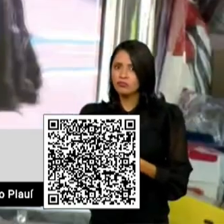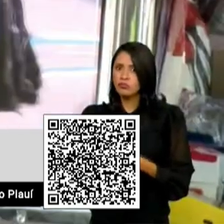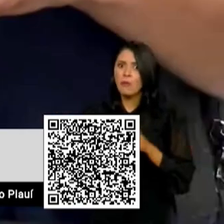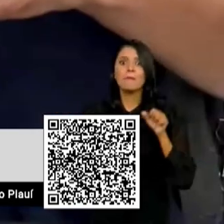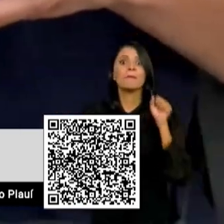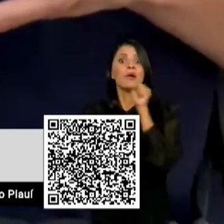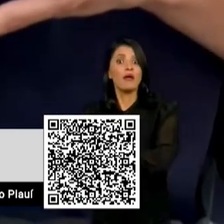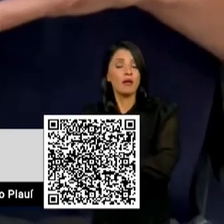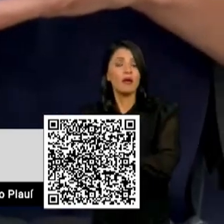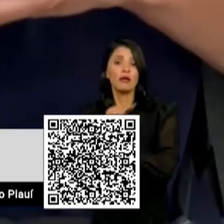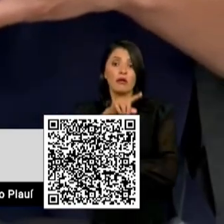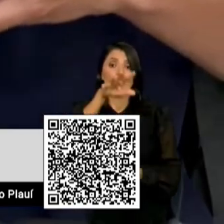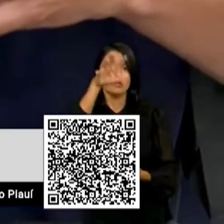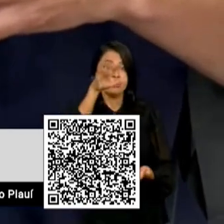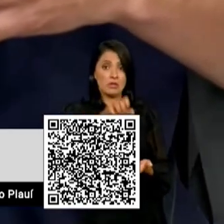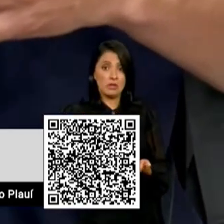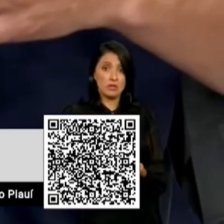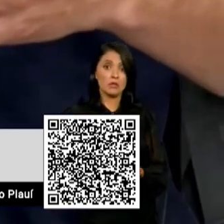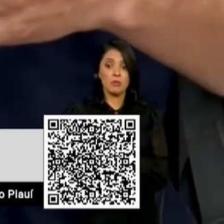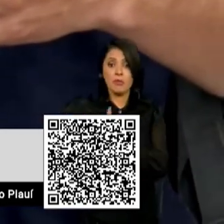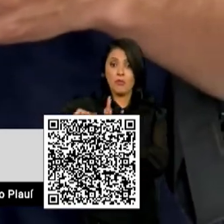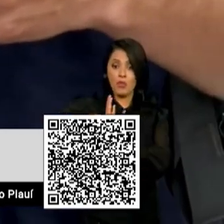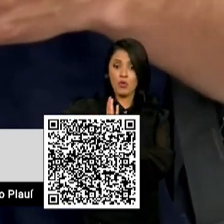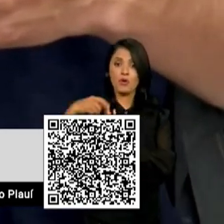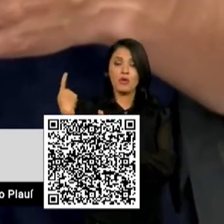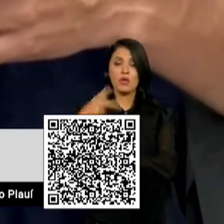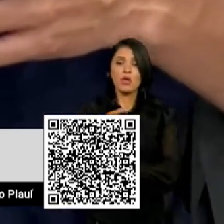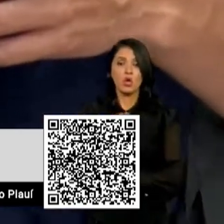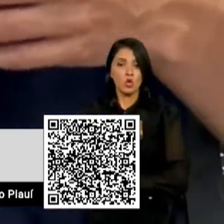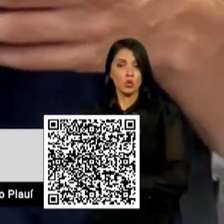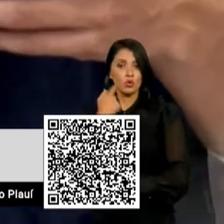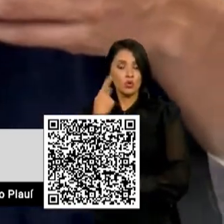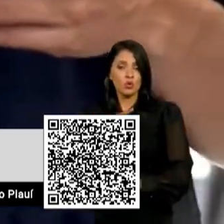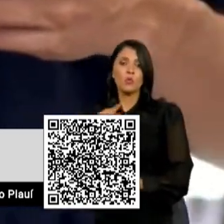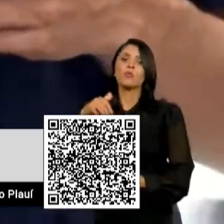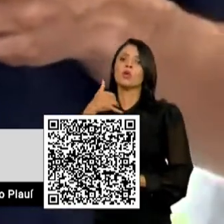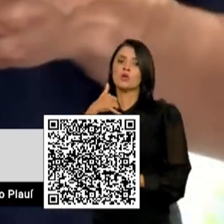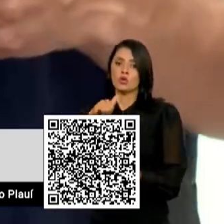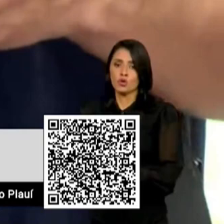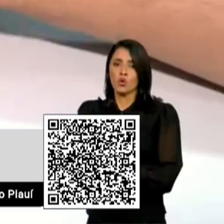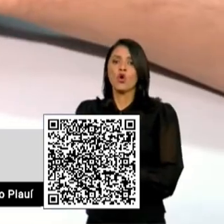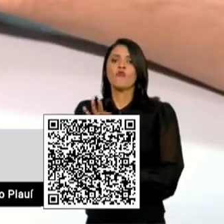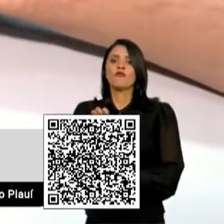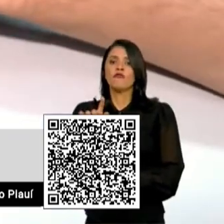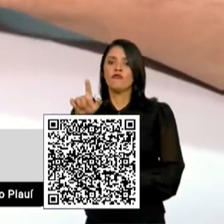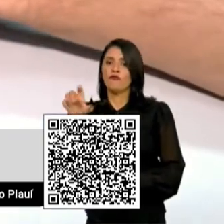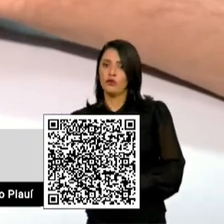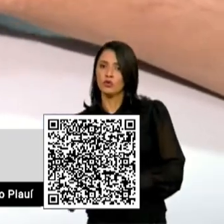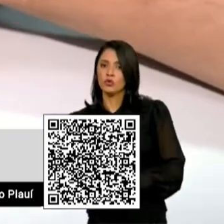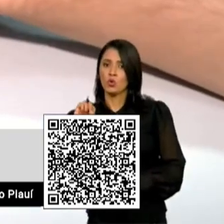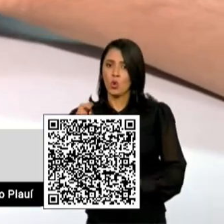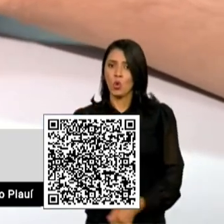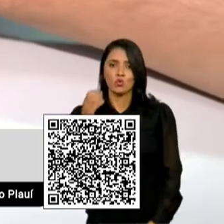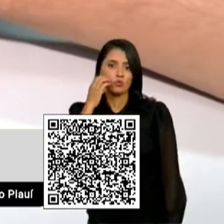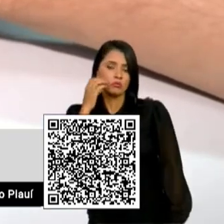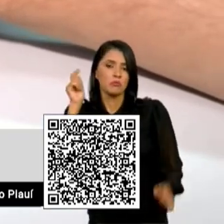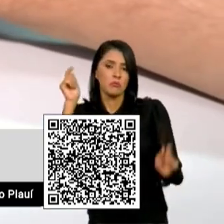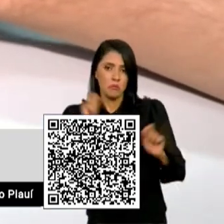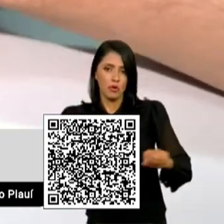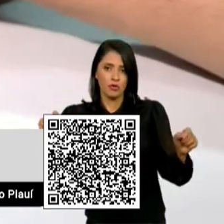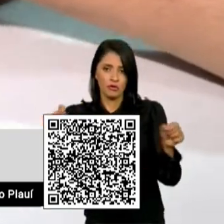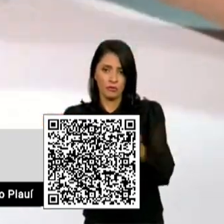de ligação, o cadastro para bloqueio do número de telefone fixo ou celular pode ser feito